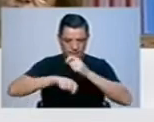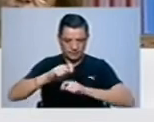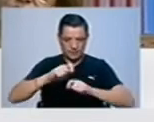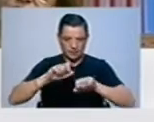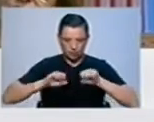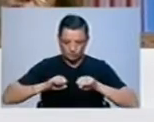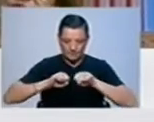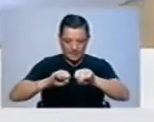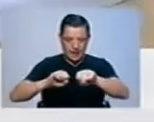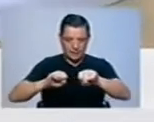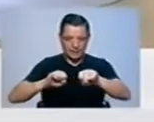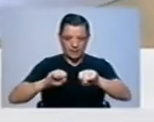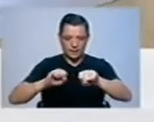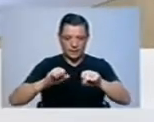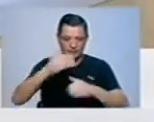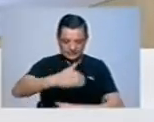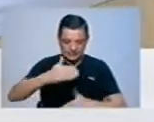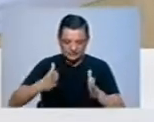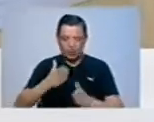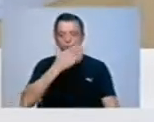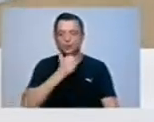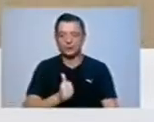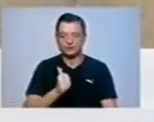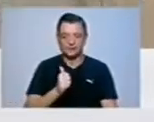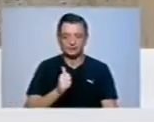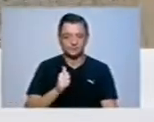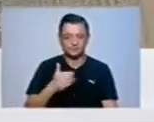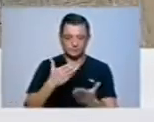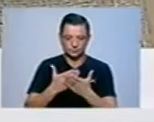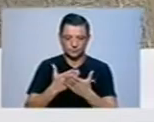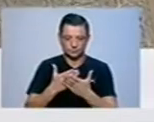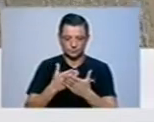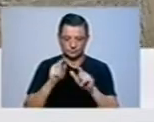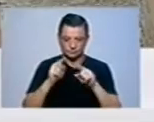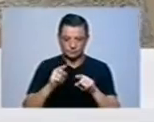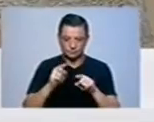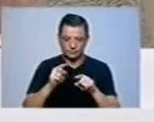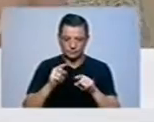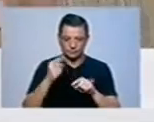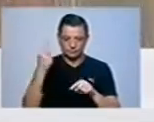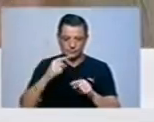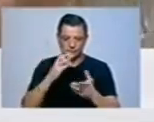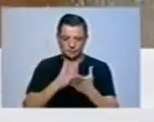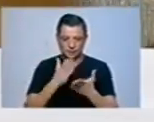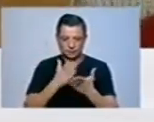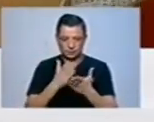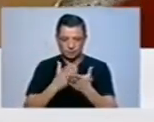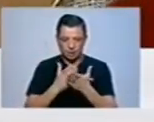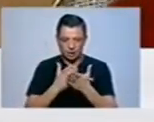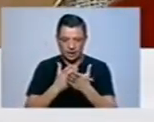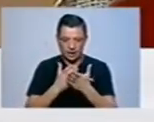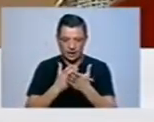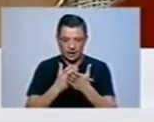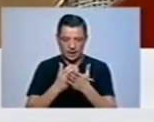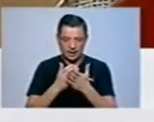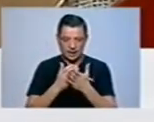supermercados vendem naquela sessão de beleza. É verdade, não é? É muito fácil, olha, essa daqui é uma corzinha até gira, porque tem só que também há a centelha asiática